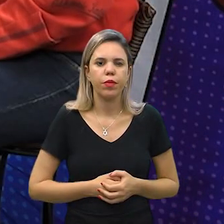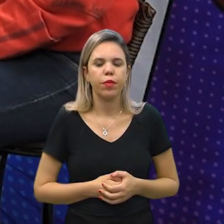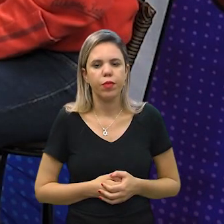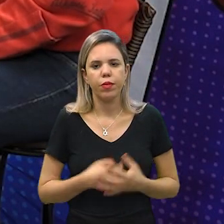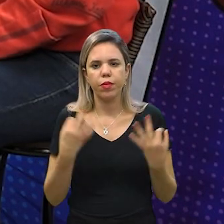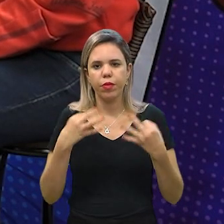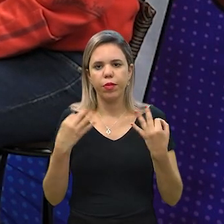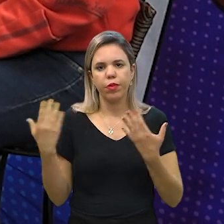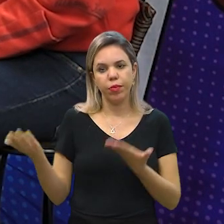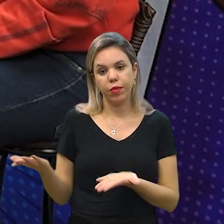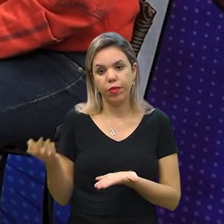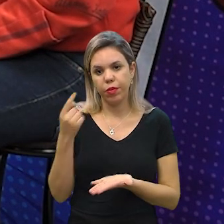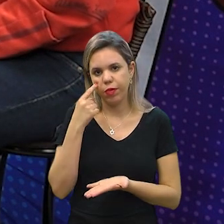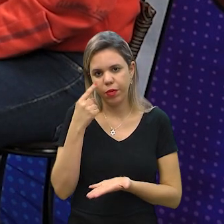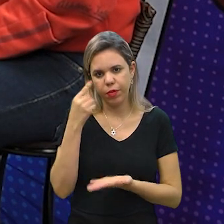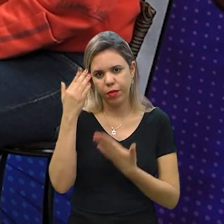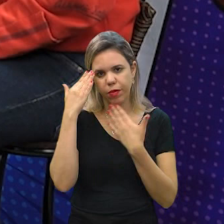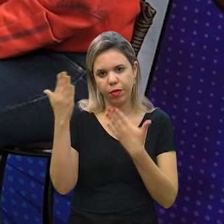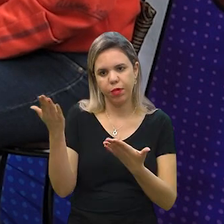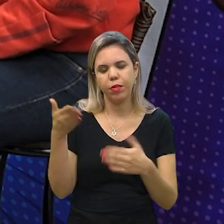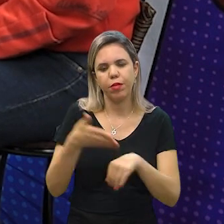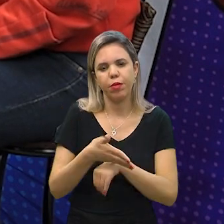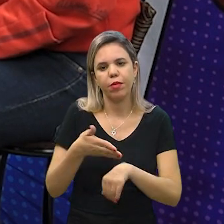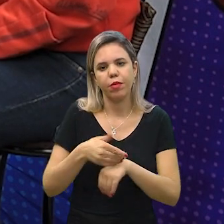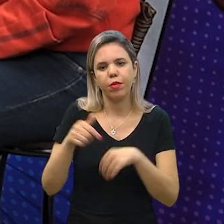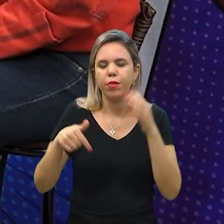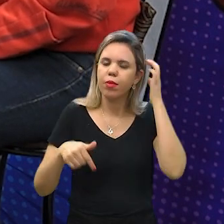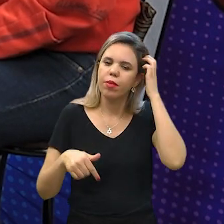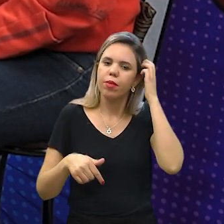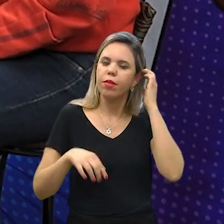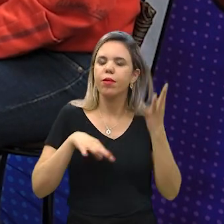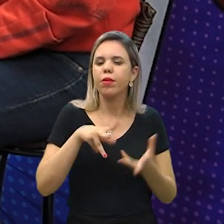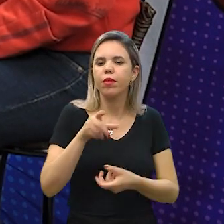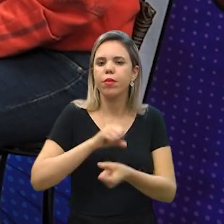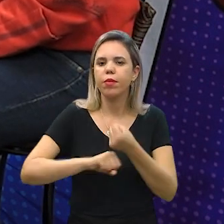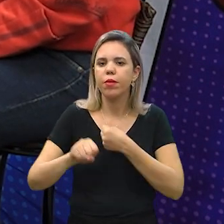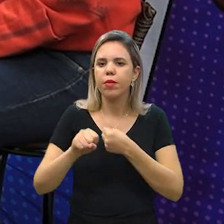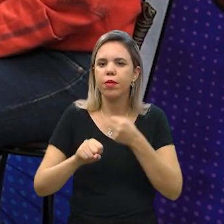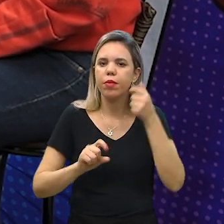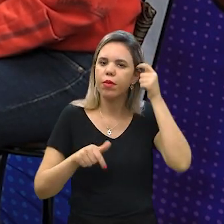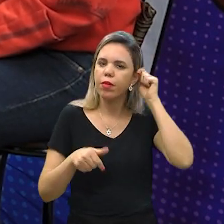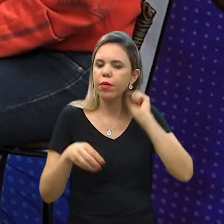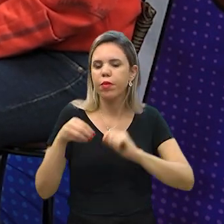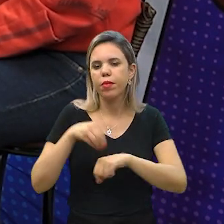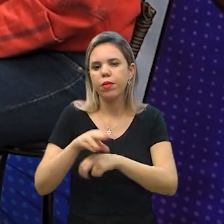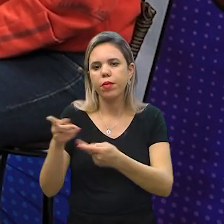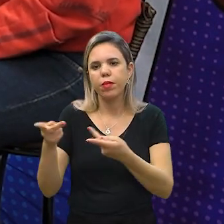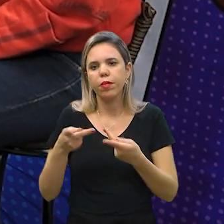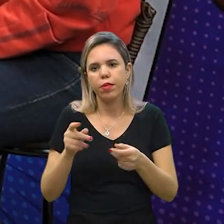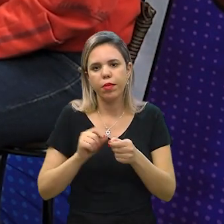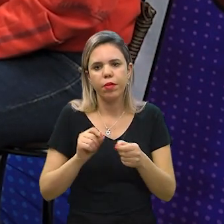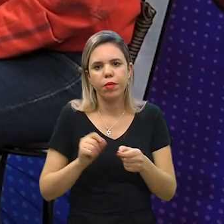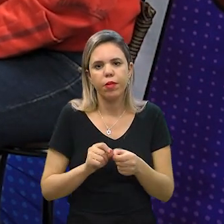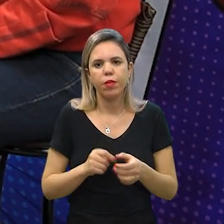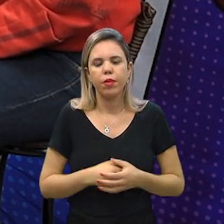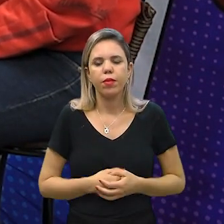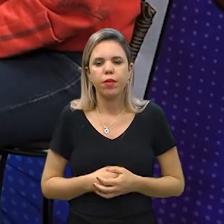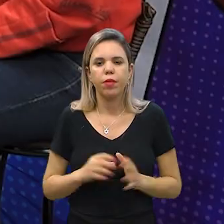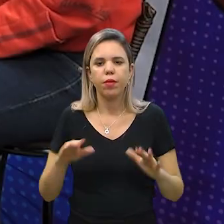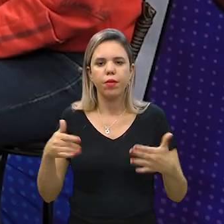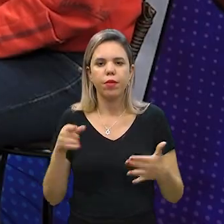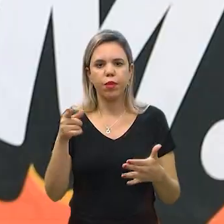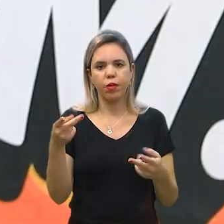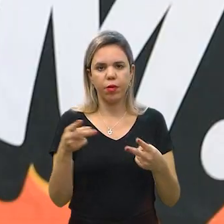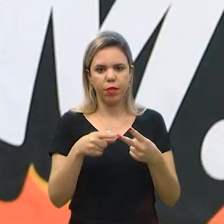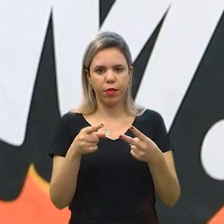Perfeito. Olha só, quero agradecer a participação aqui no Universo Épico e deixar já o convite feito que